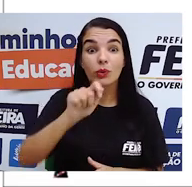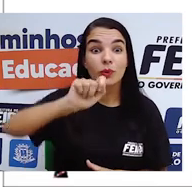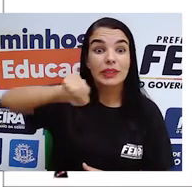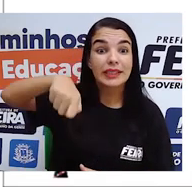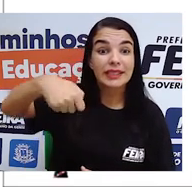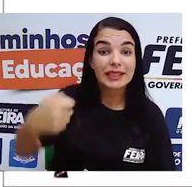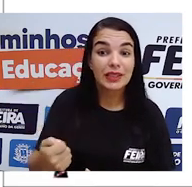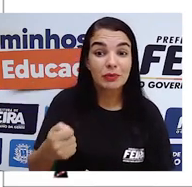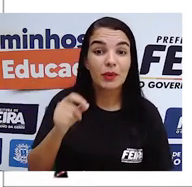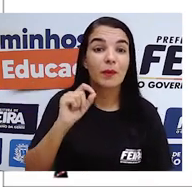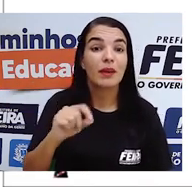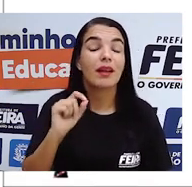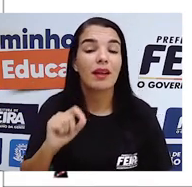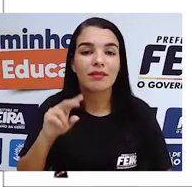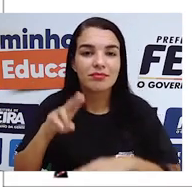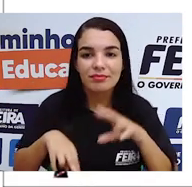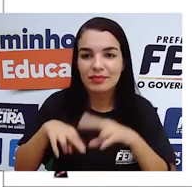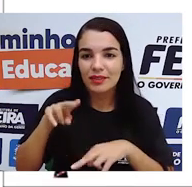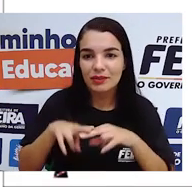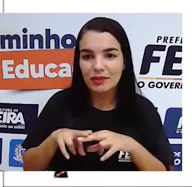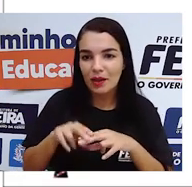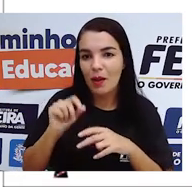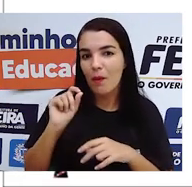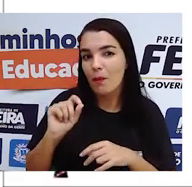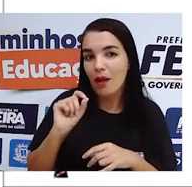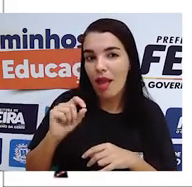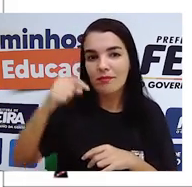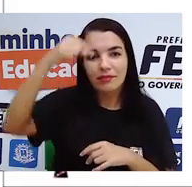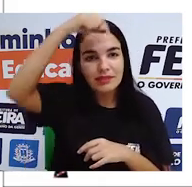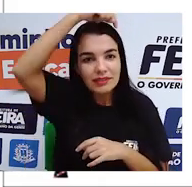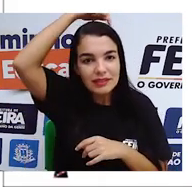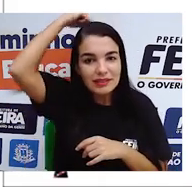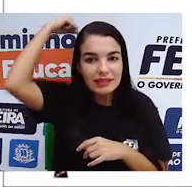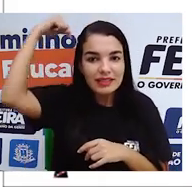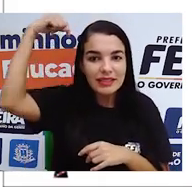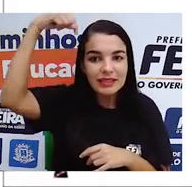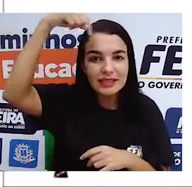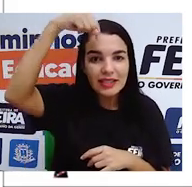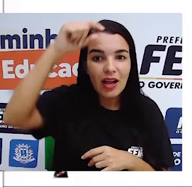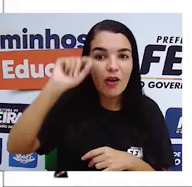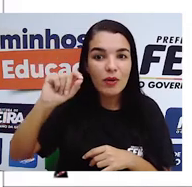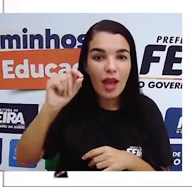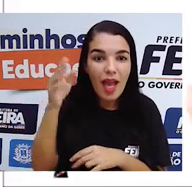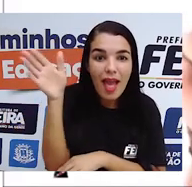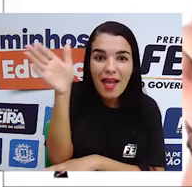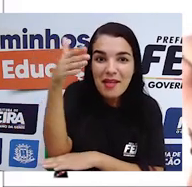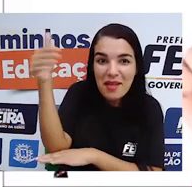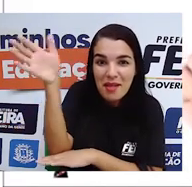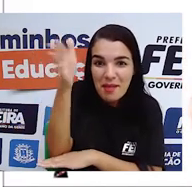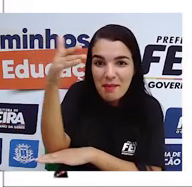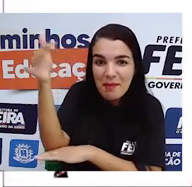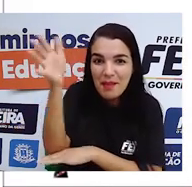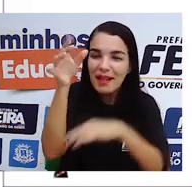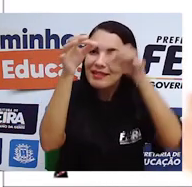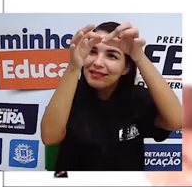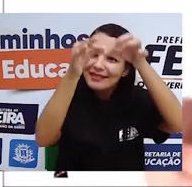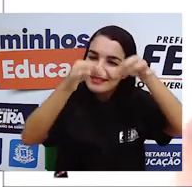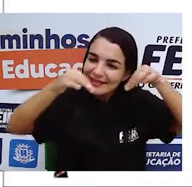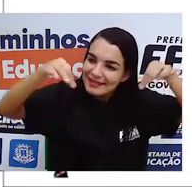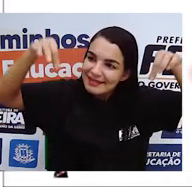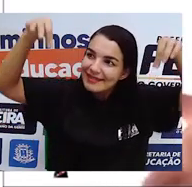que segundo a tradição tem as imagens do santo nela, são as bandeiras. As bandeiras estão lá